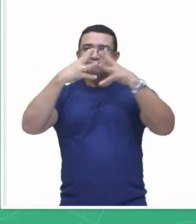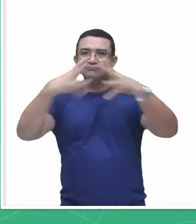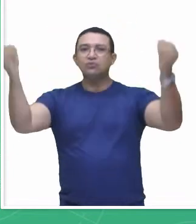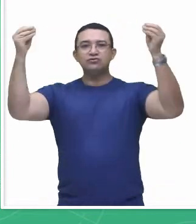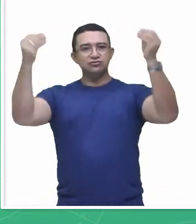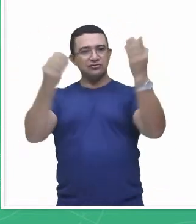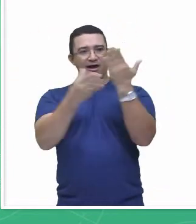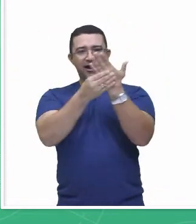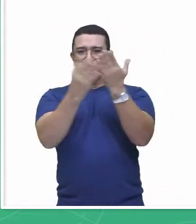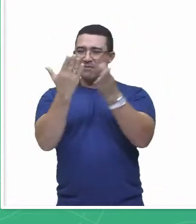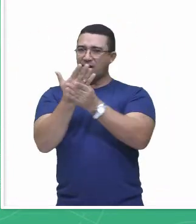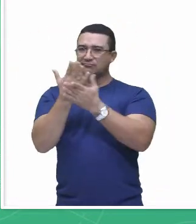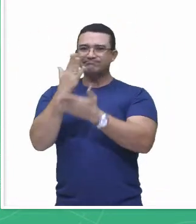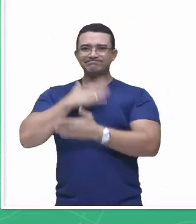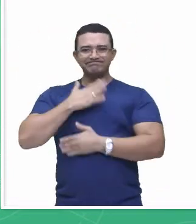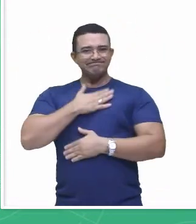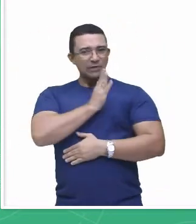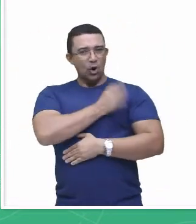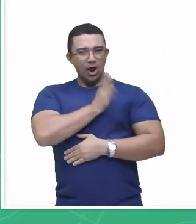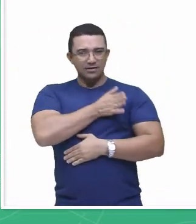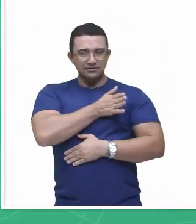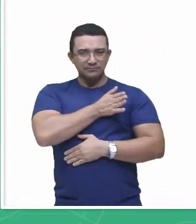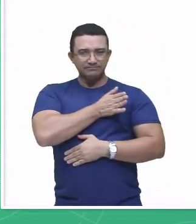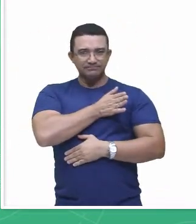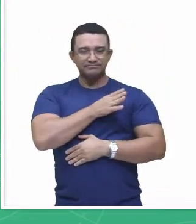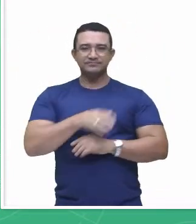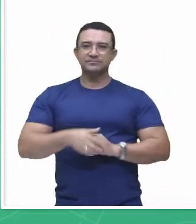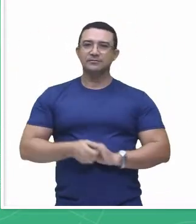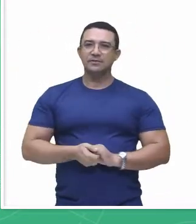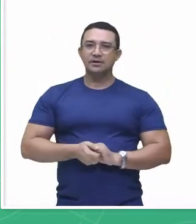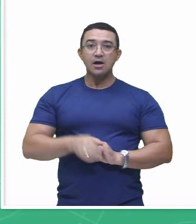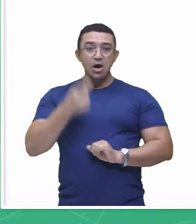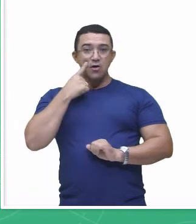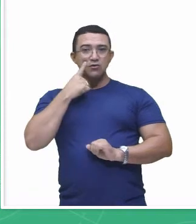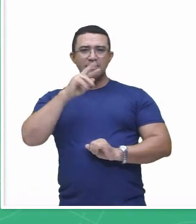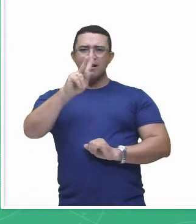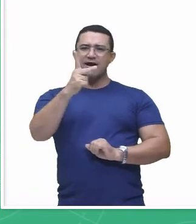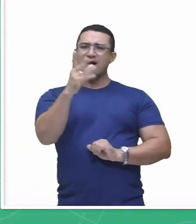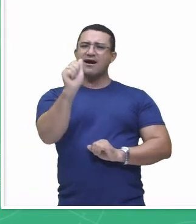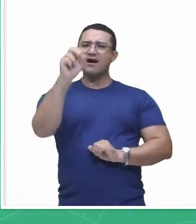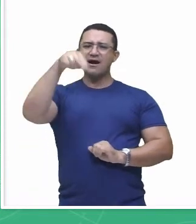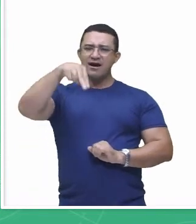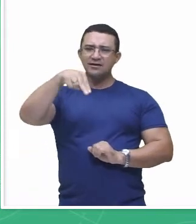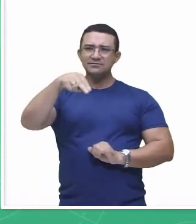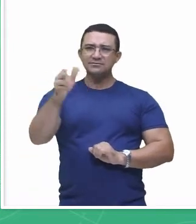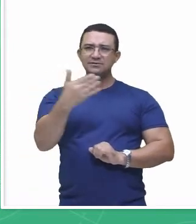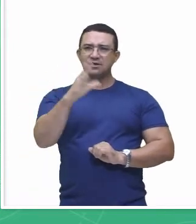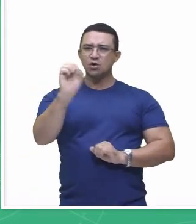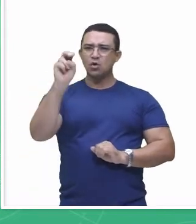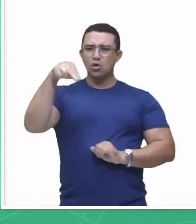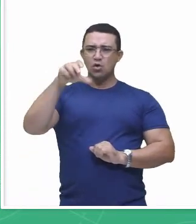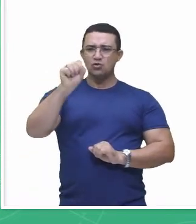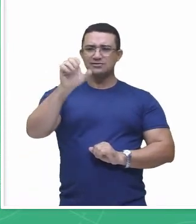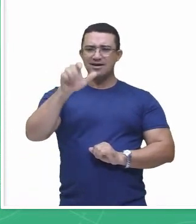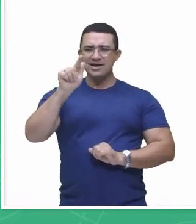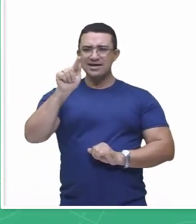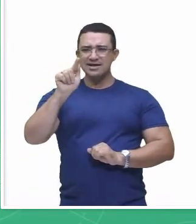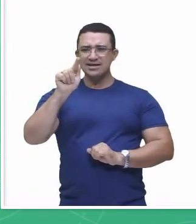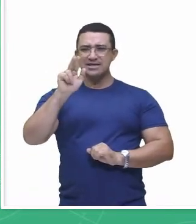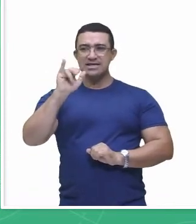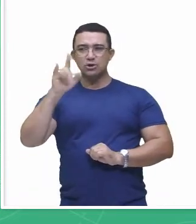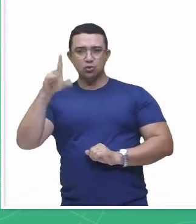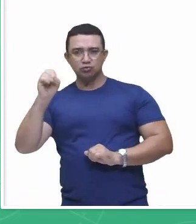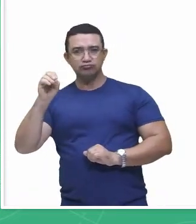el corazón. Então nós temos aqui até um verbo destacado, né? Han conseguido. Vamos aqui ao enunciado, que diz o